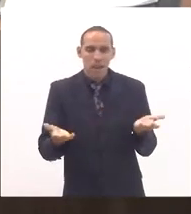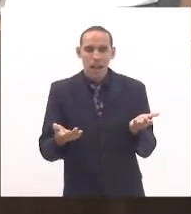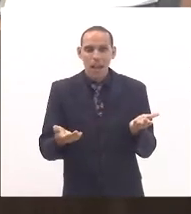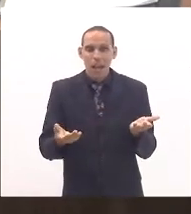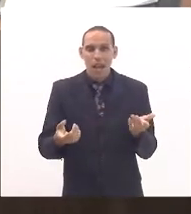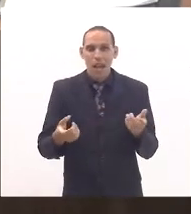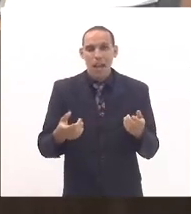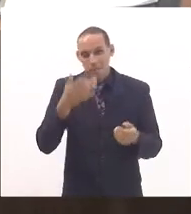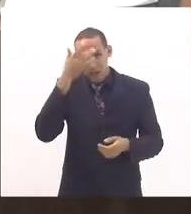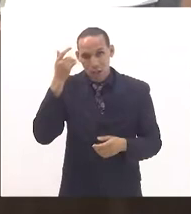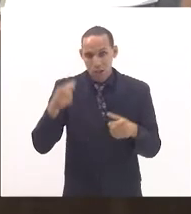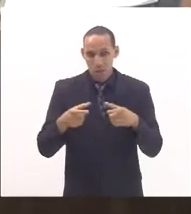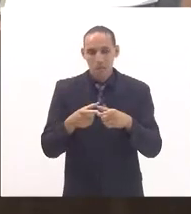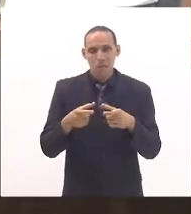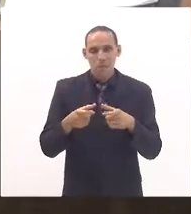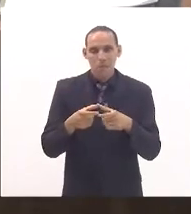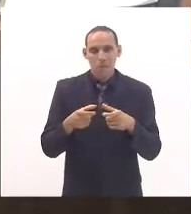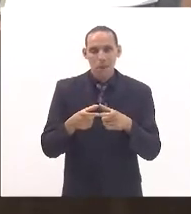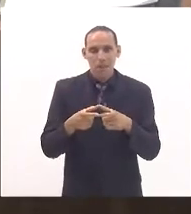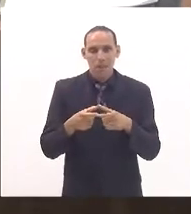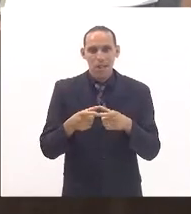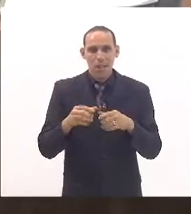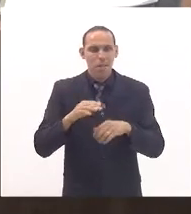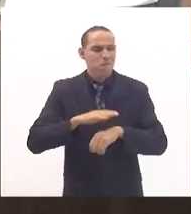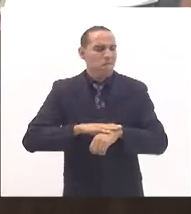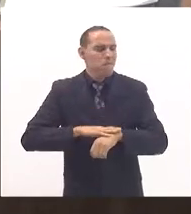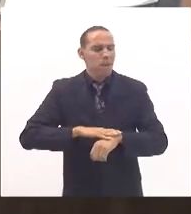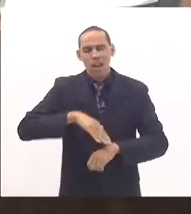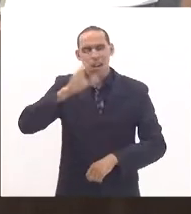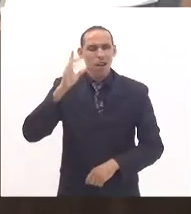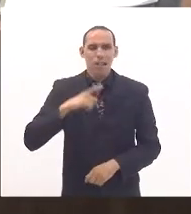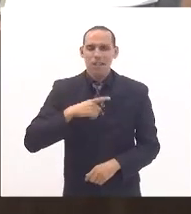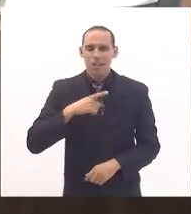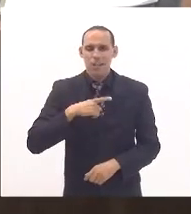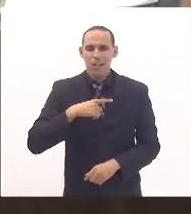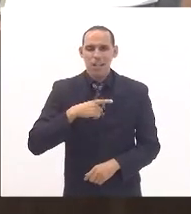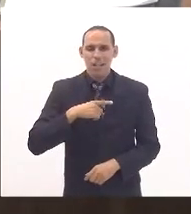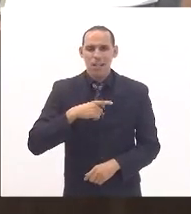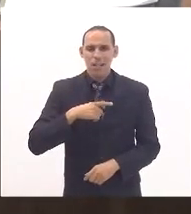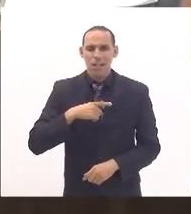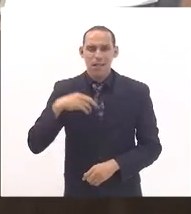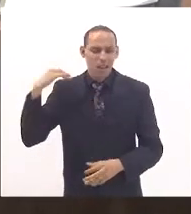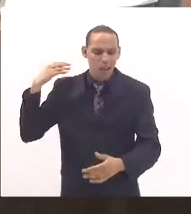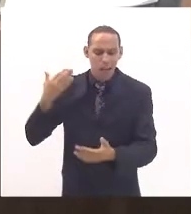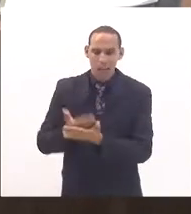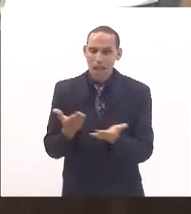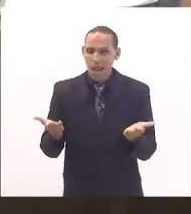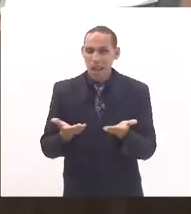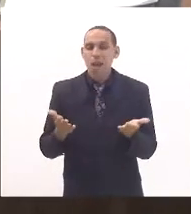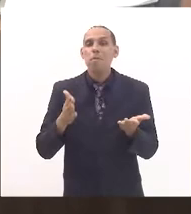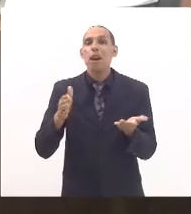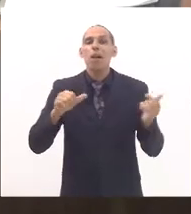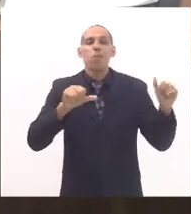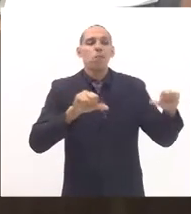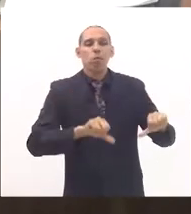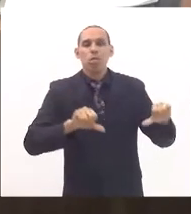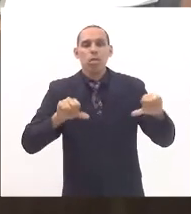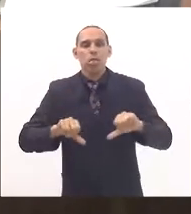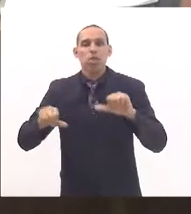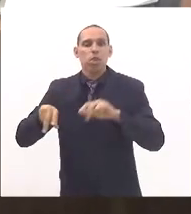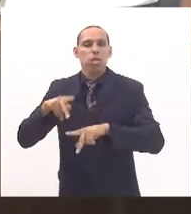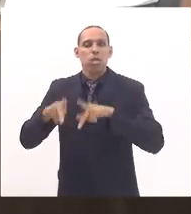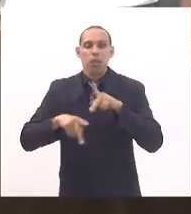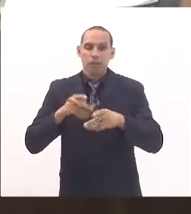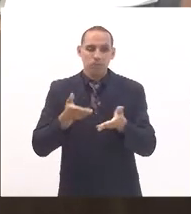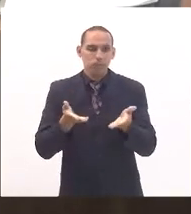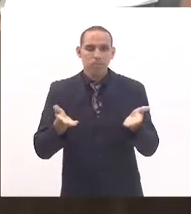acionistas, os maiores dividendos de todos os tempos, em detrimento da